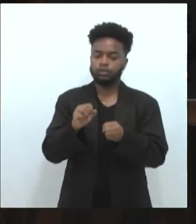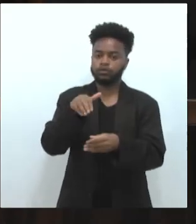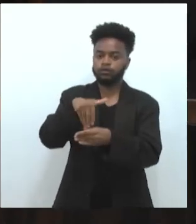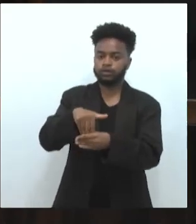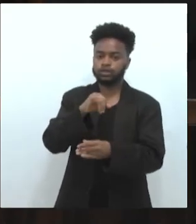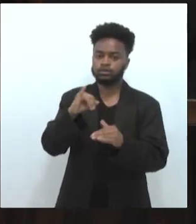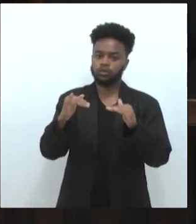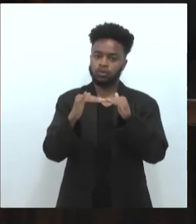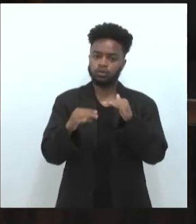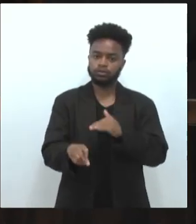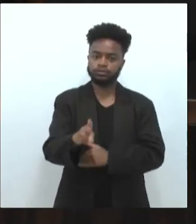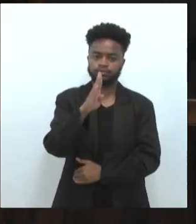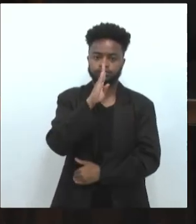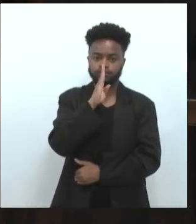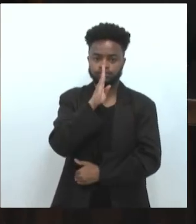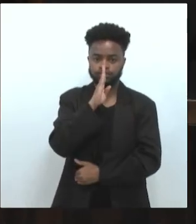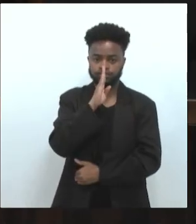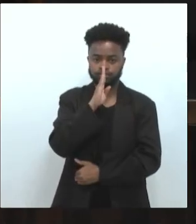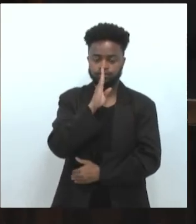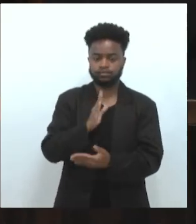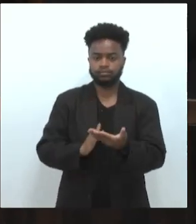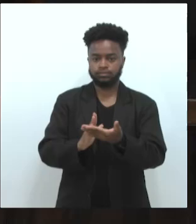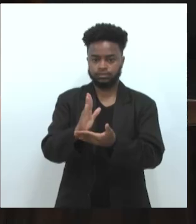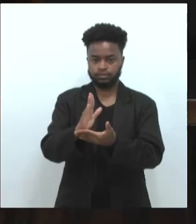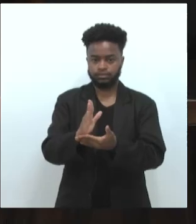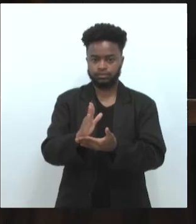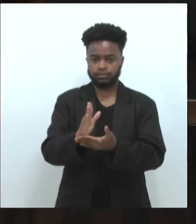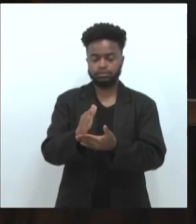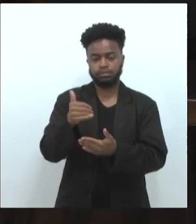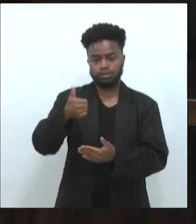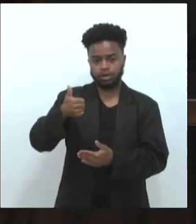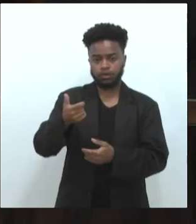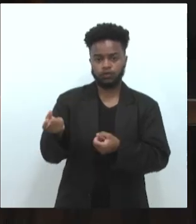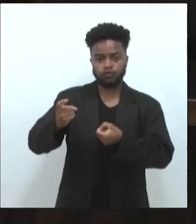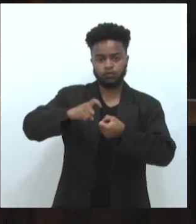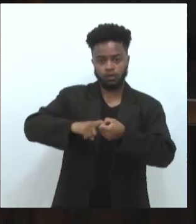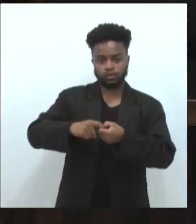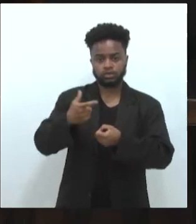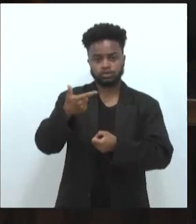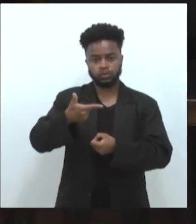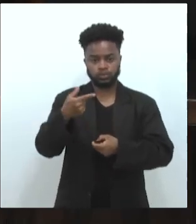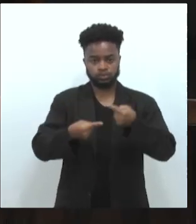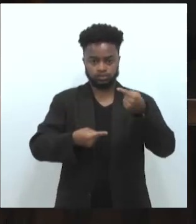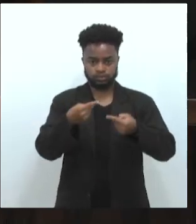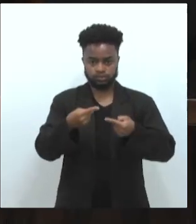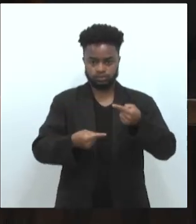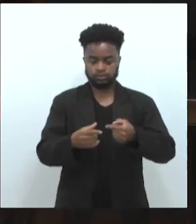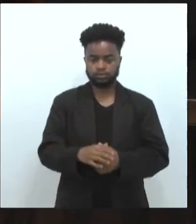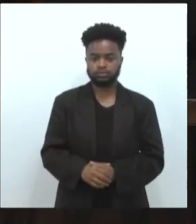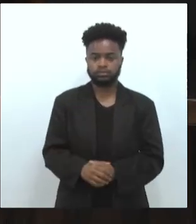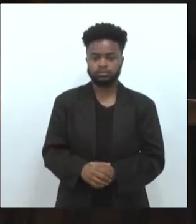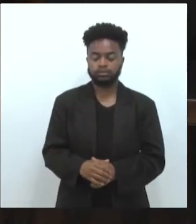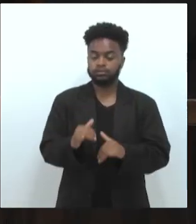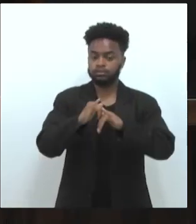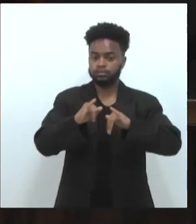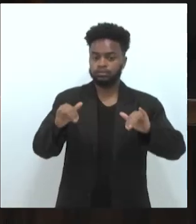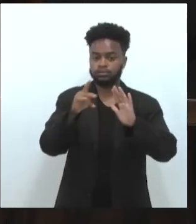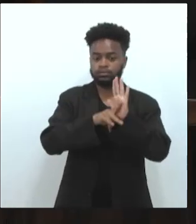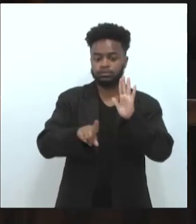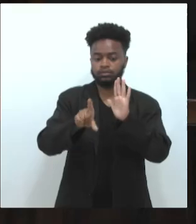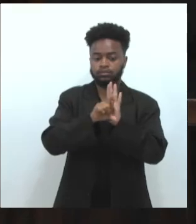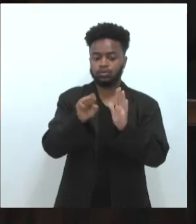votação. Os senhores que aprovam, como estão. Aprovado em primeira, retorna em segunda. Anuncio o projeto de lei